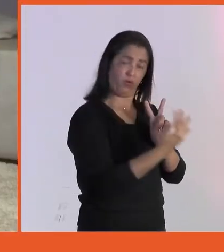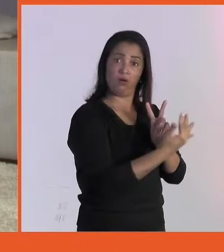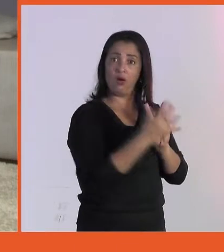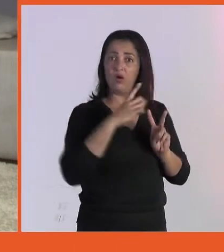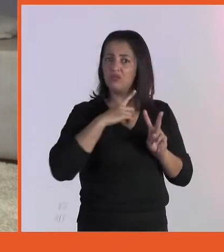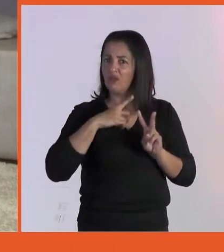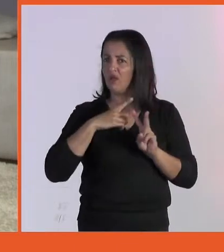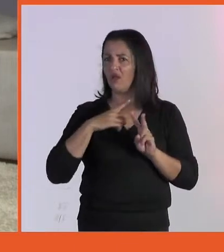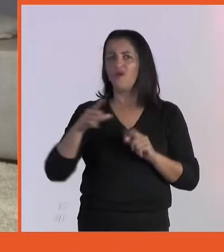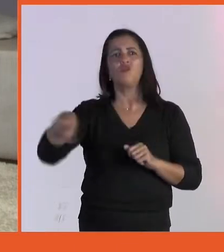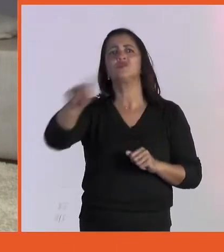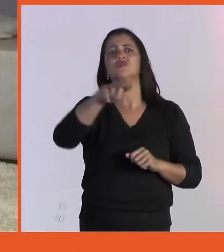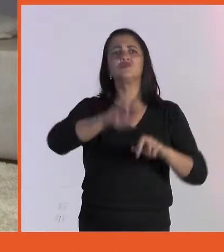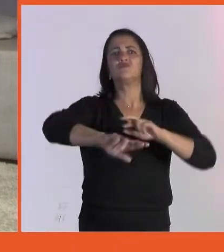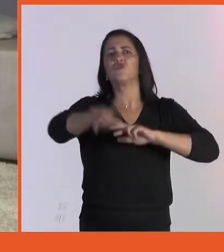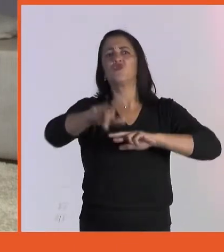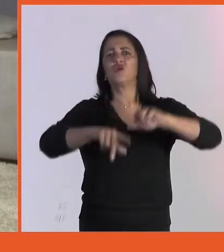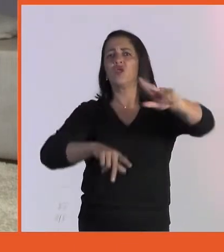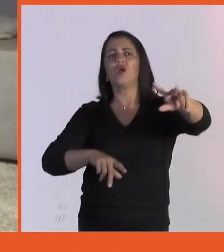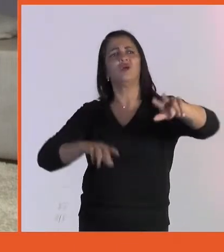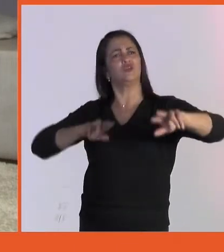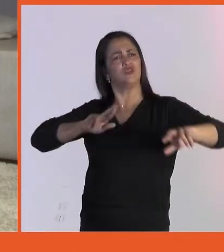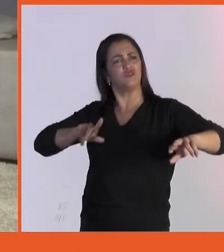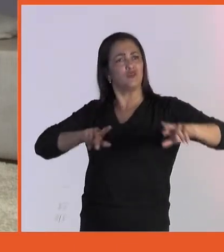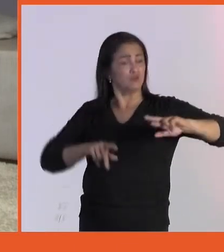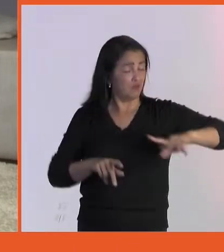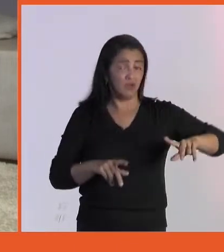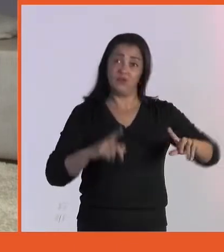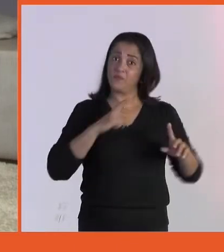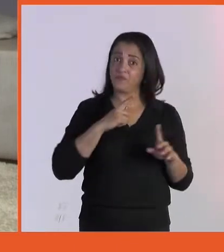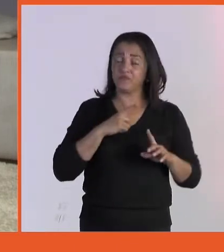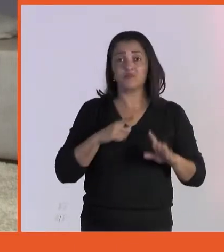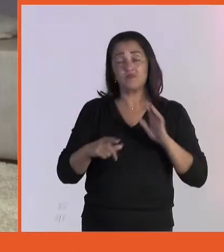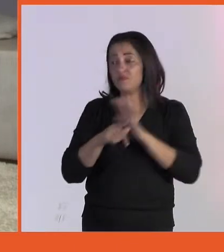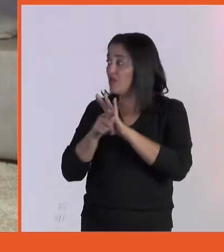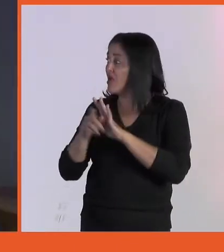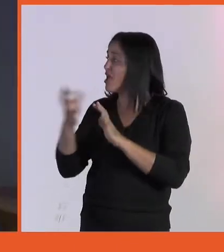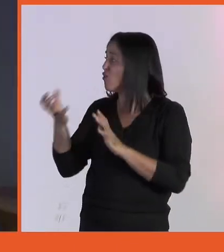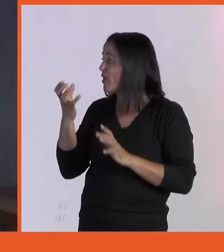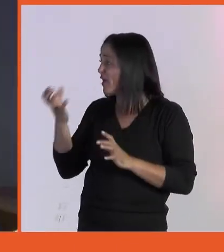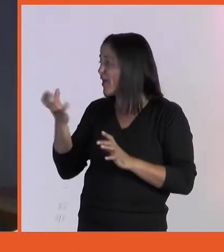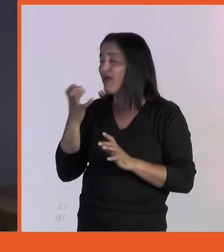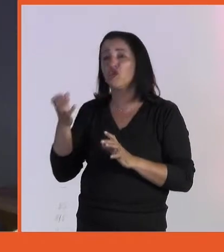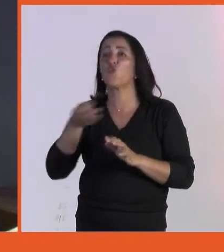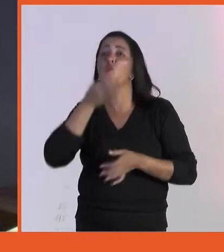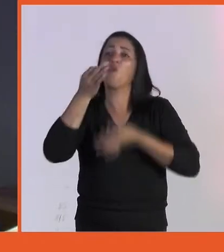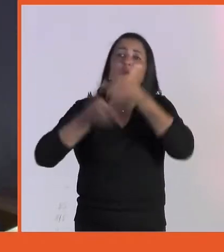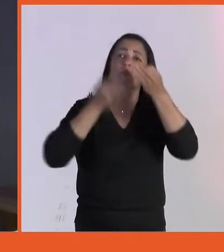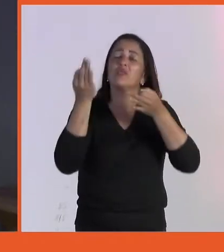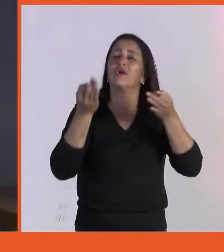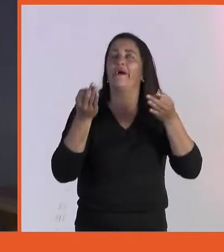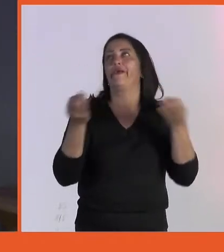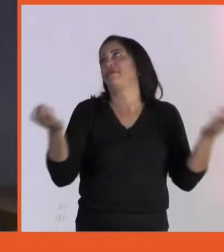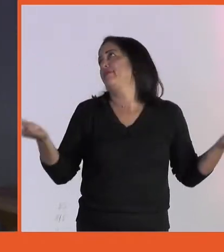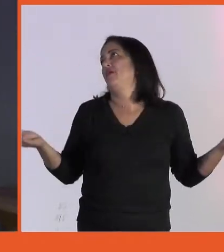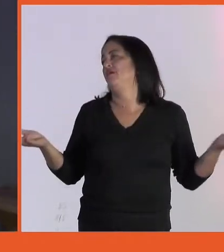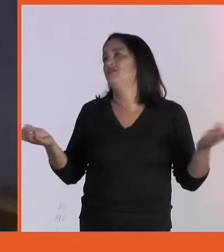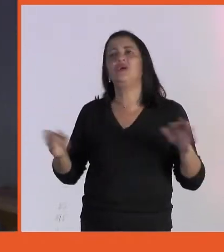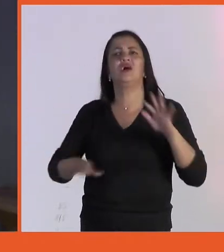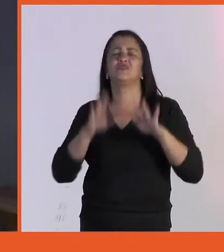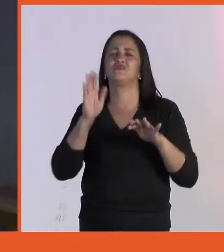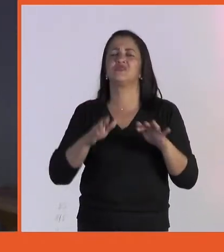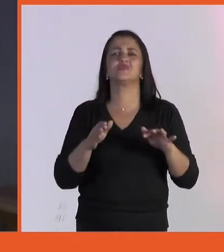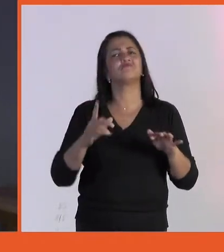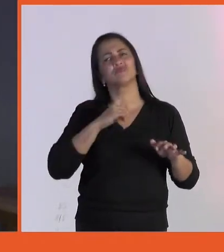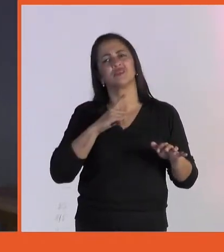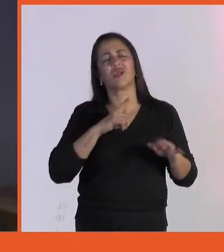assim, diferente. Ah, beleza, pô, eu não gosto desse tema, não gosto de live de Oscar. Ah, vou ver lá com o Pipocano, porque eu quero comentários mais, né? Não, pô, mas